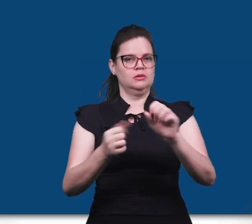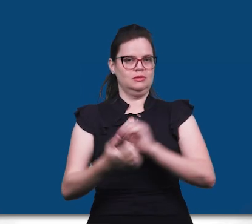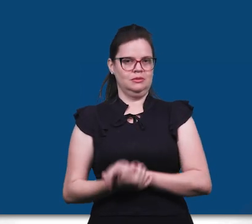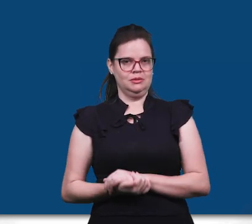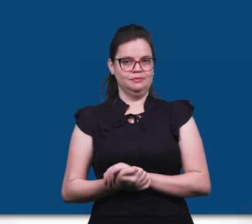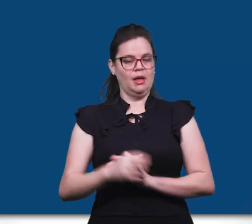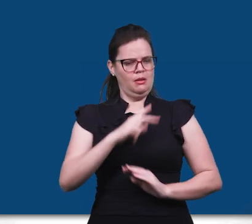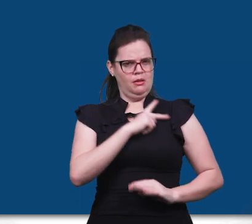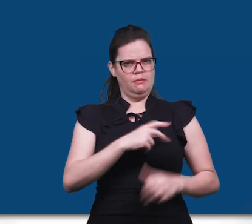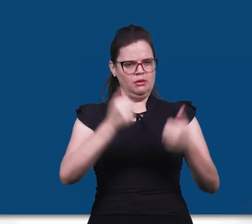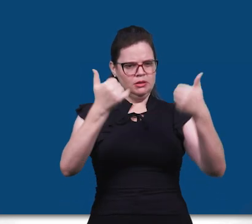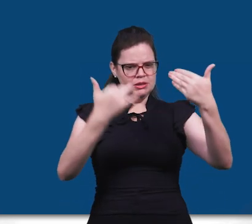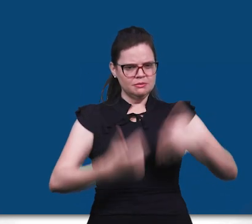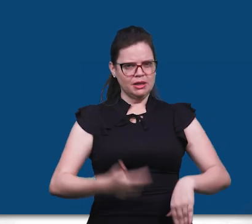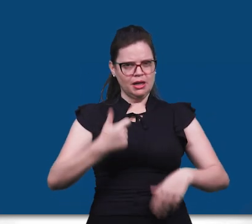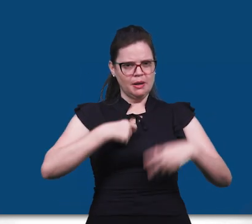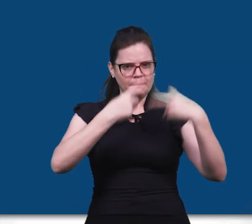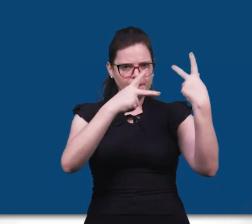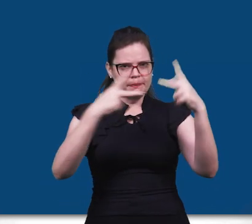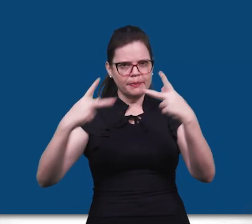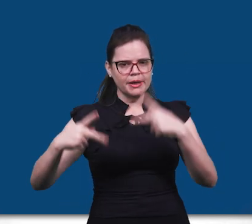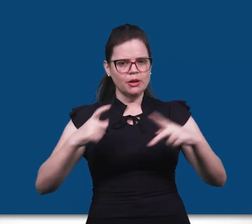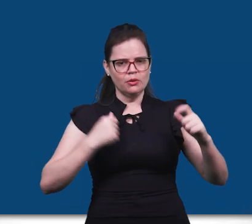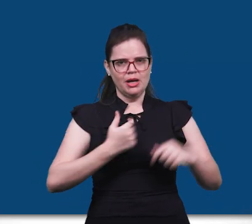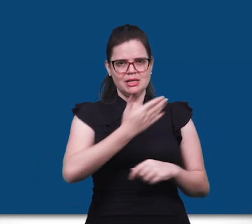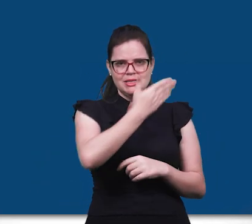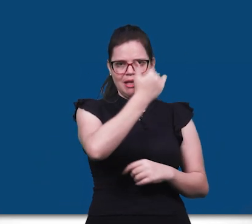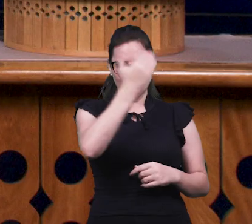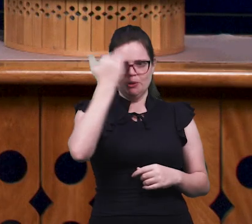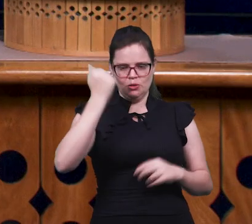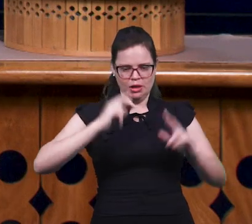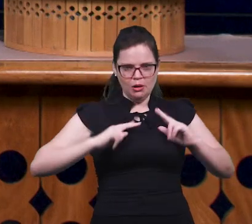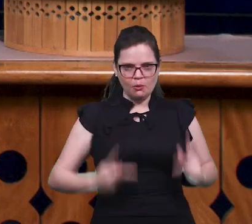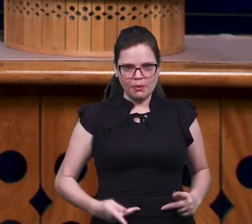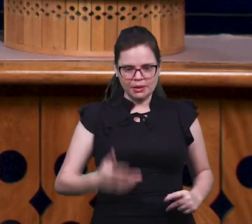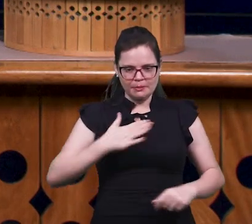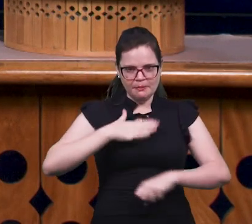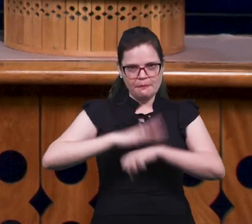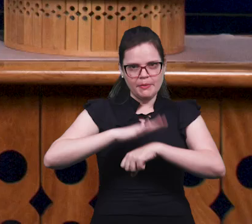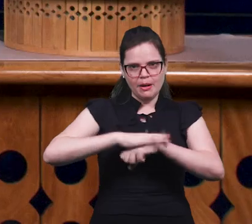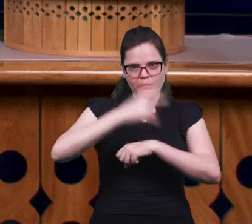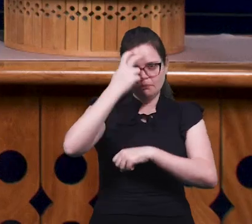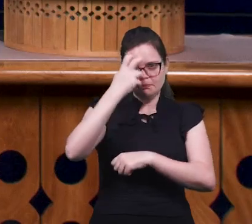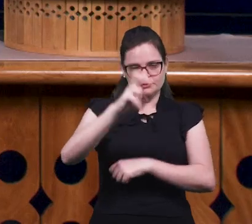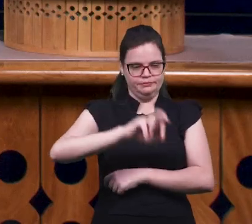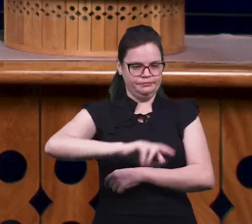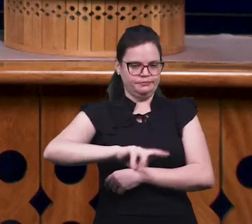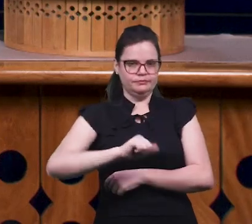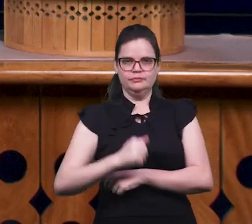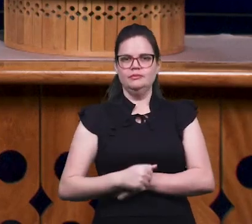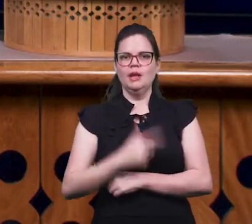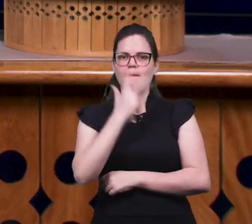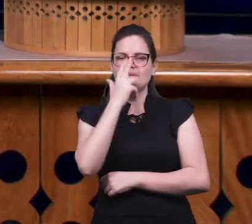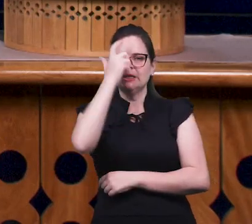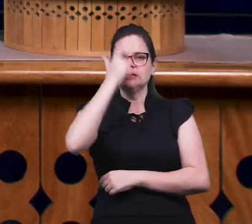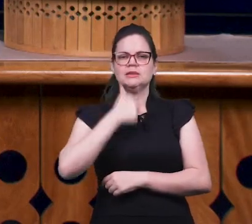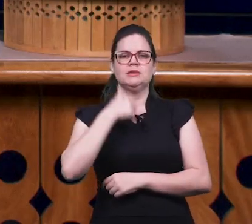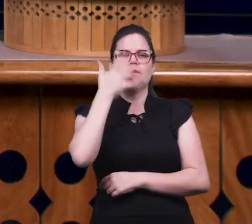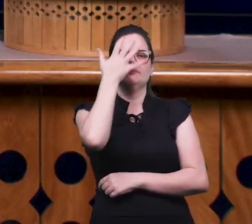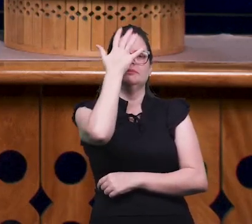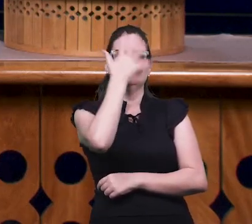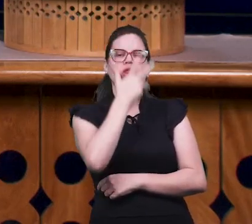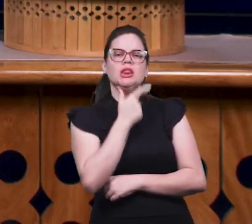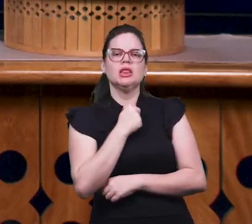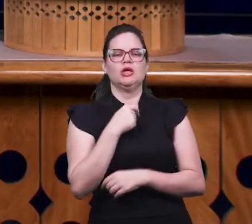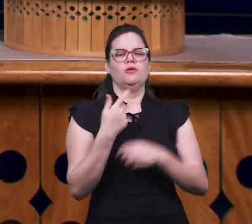com sabedoria humana. É o cristianismo do belo. Ou seja, você reparou a retórica da pregação, aquelas coisas bonitas?